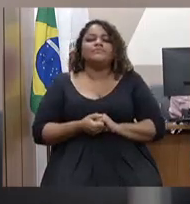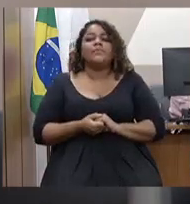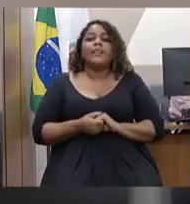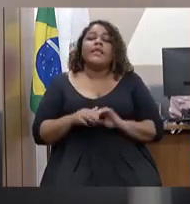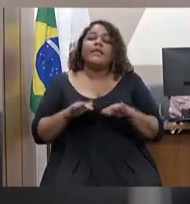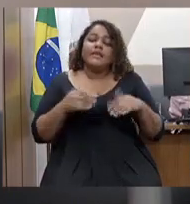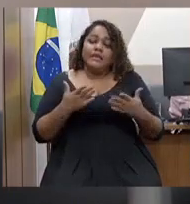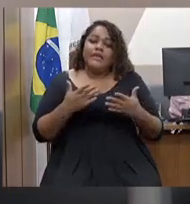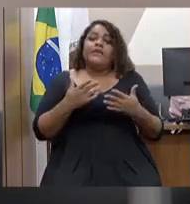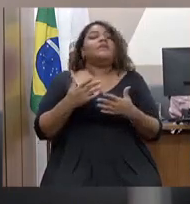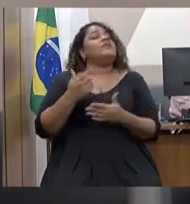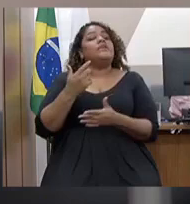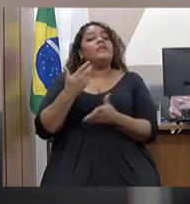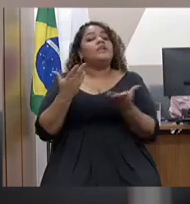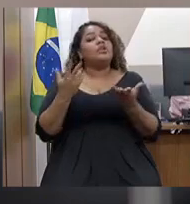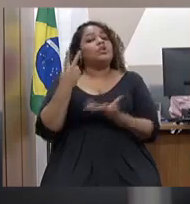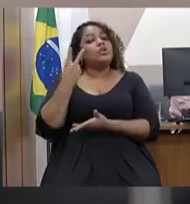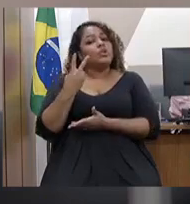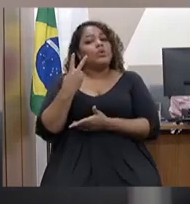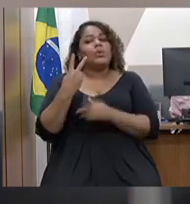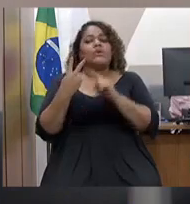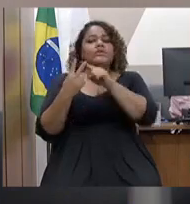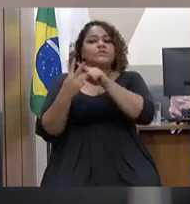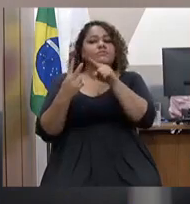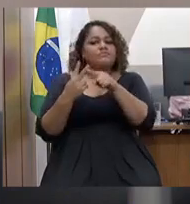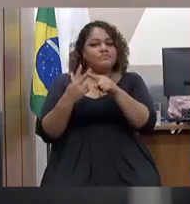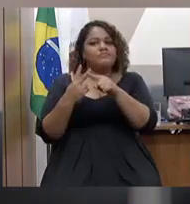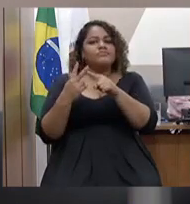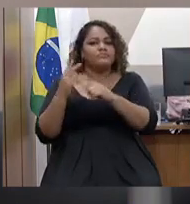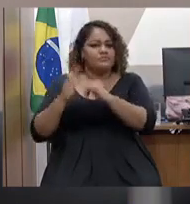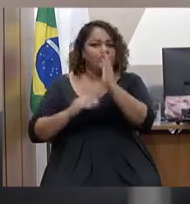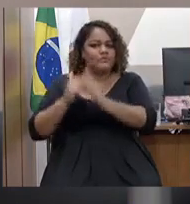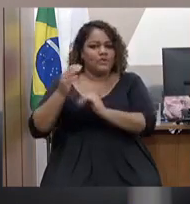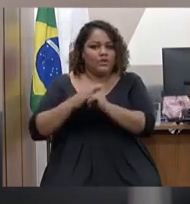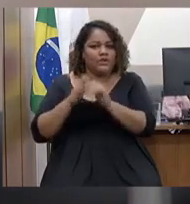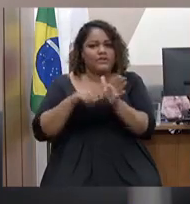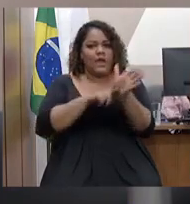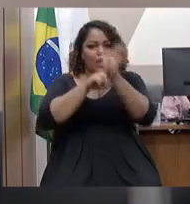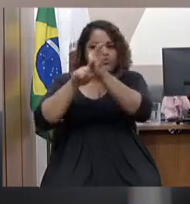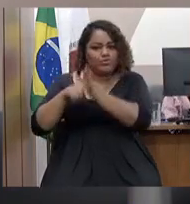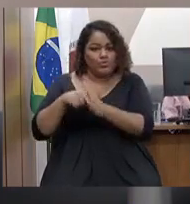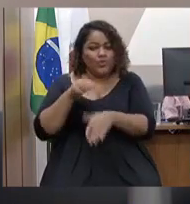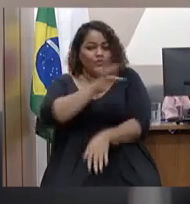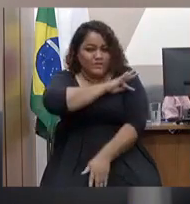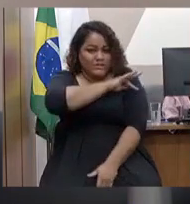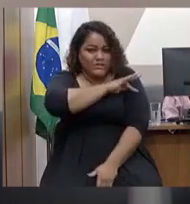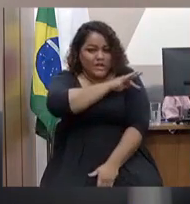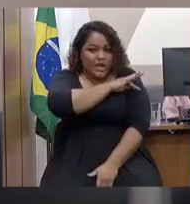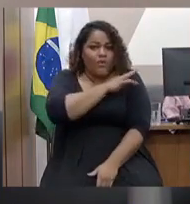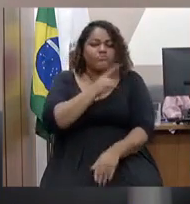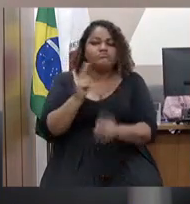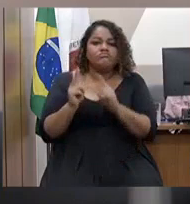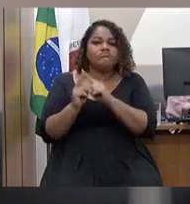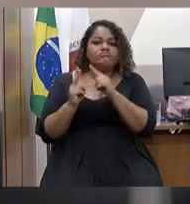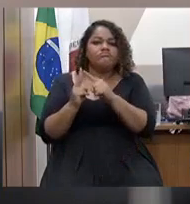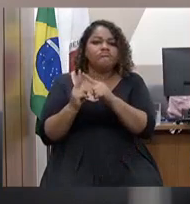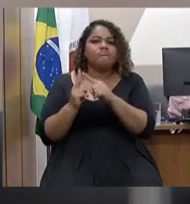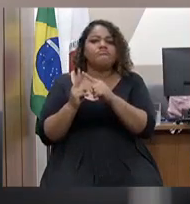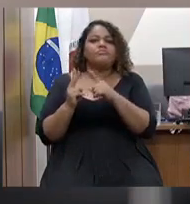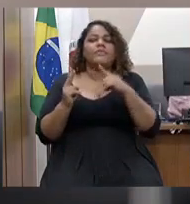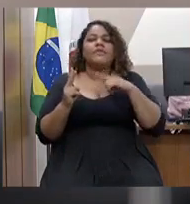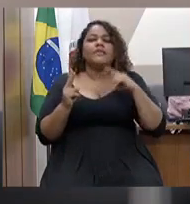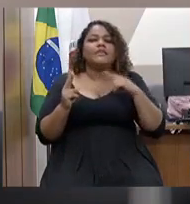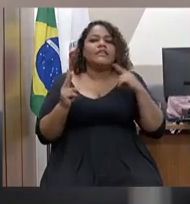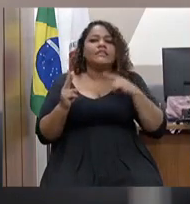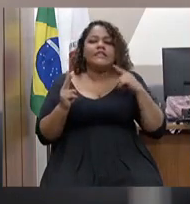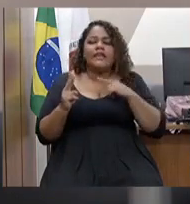eu quero falar em nome de dois auditores e auditores né duas pessoas que dedicam a vida a vida inteira